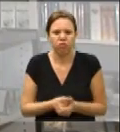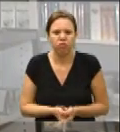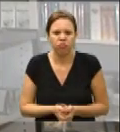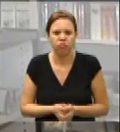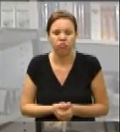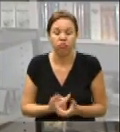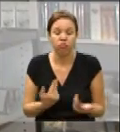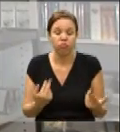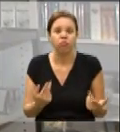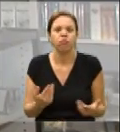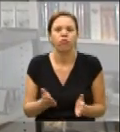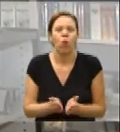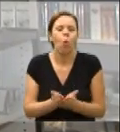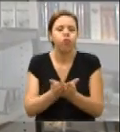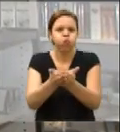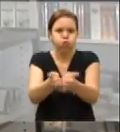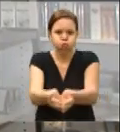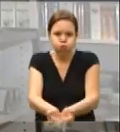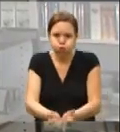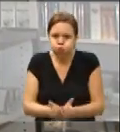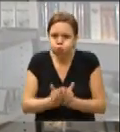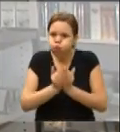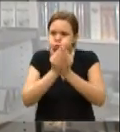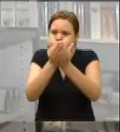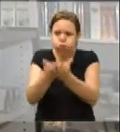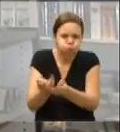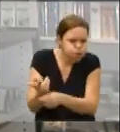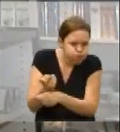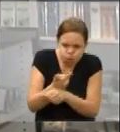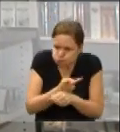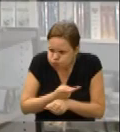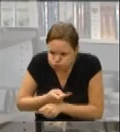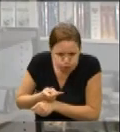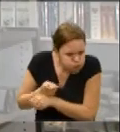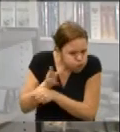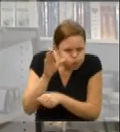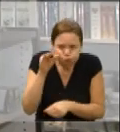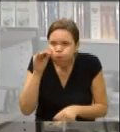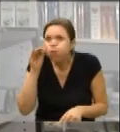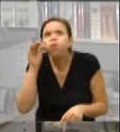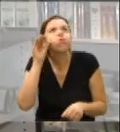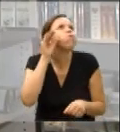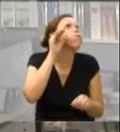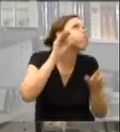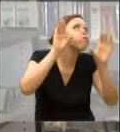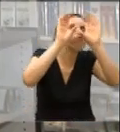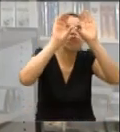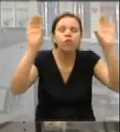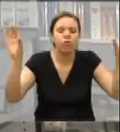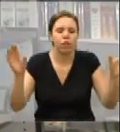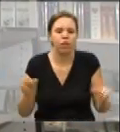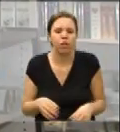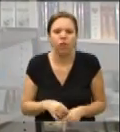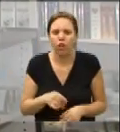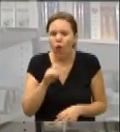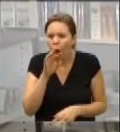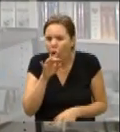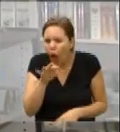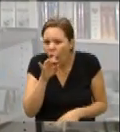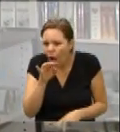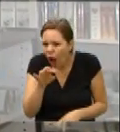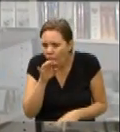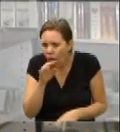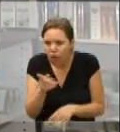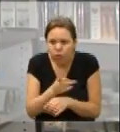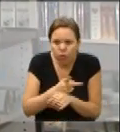como se fosse um navio, flutuante, que caçam esses dragões no céu. E os dragões, eles são